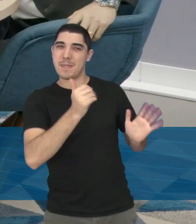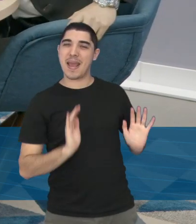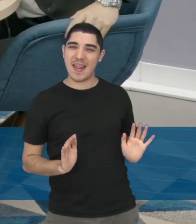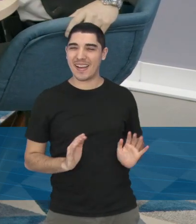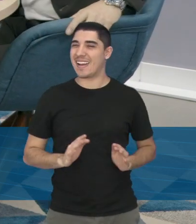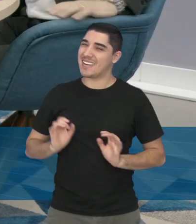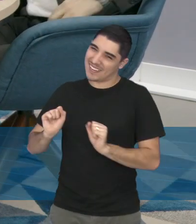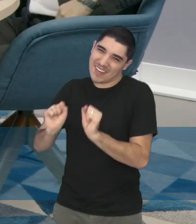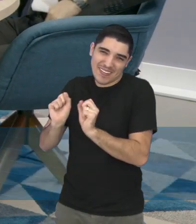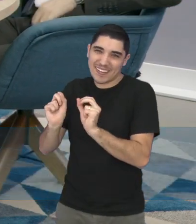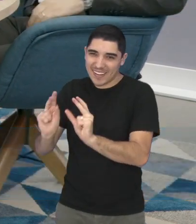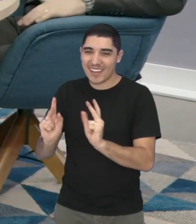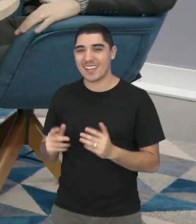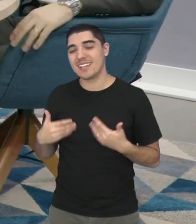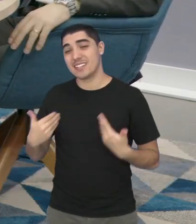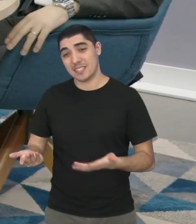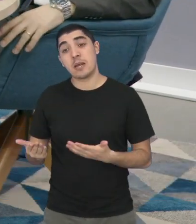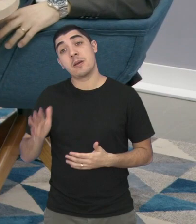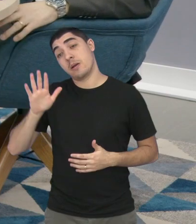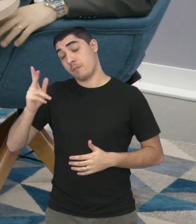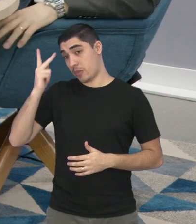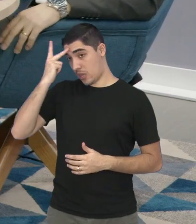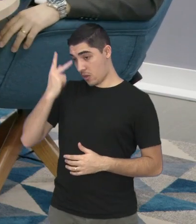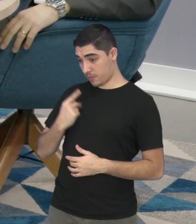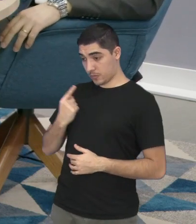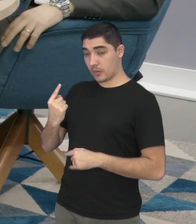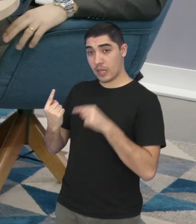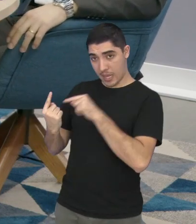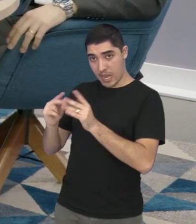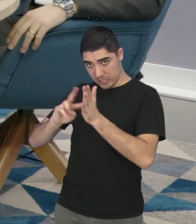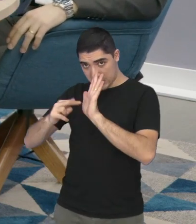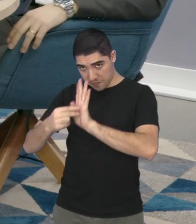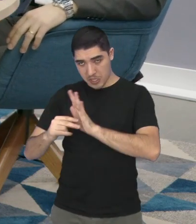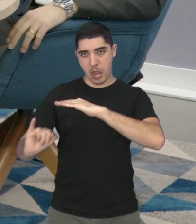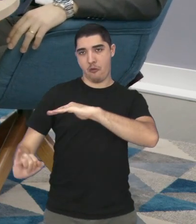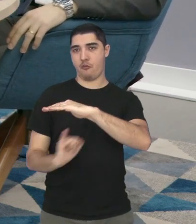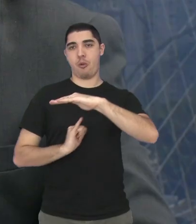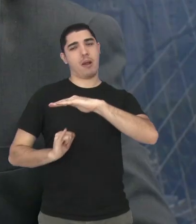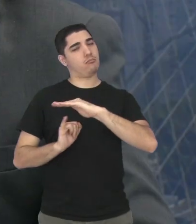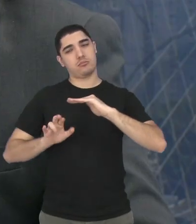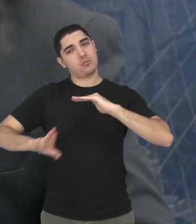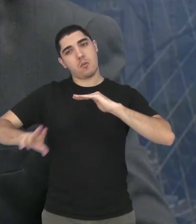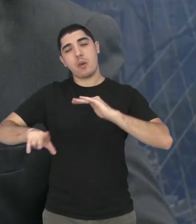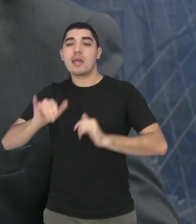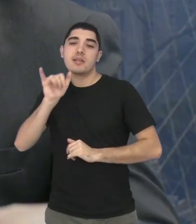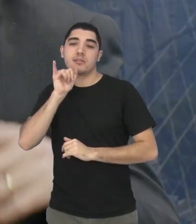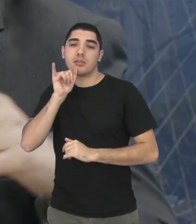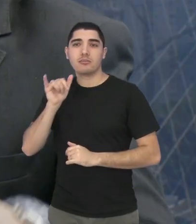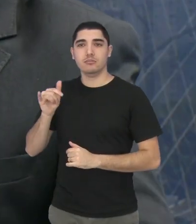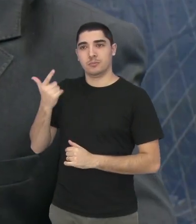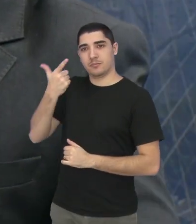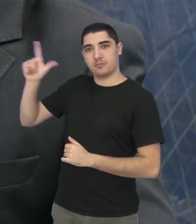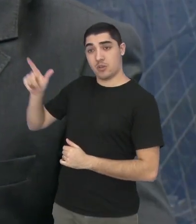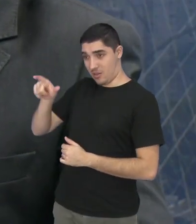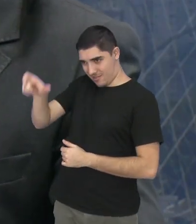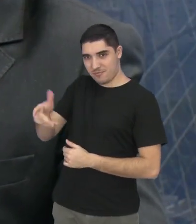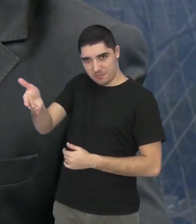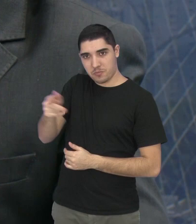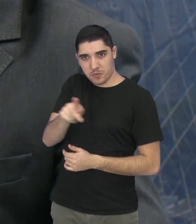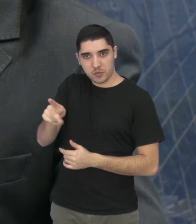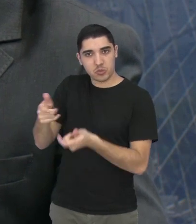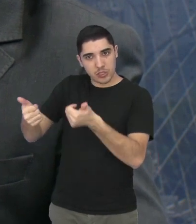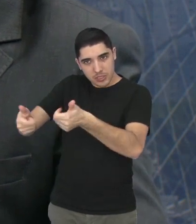né? A autonomia não necessariamente quer dizer informalidade. Então, como o professor já bem disse no